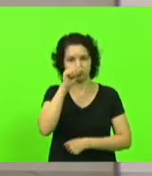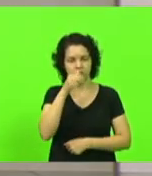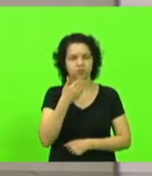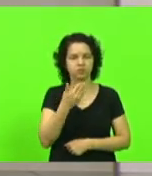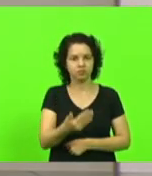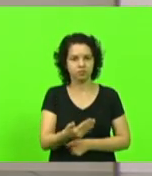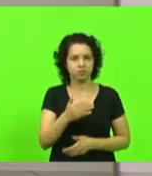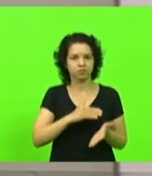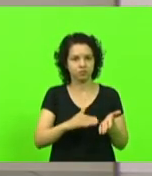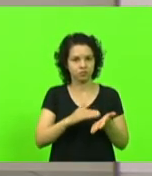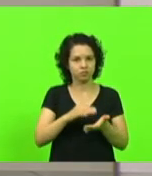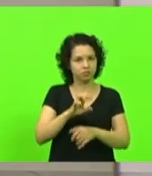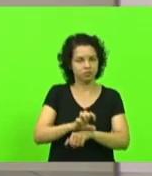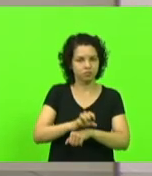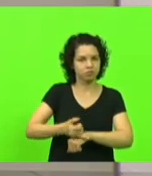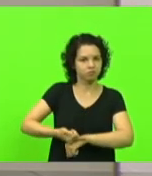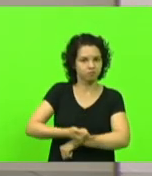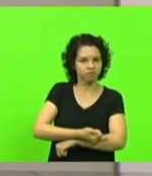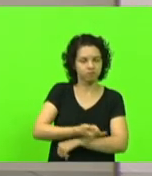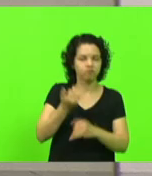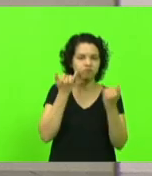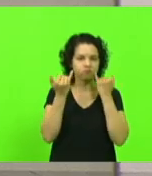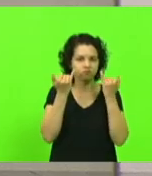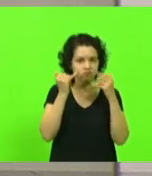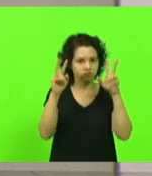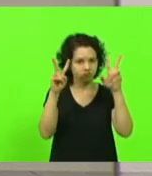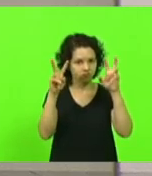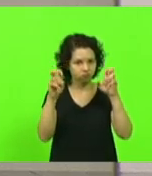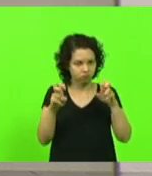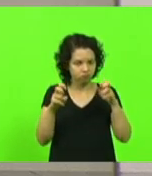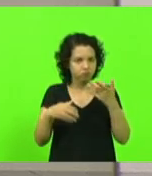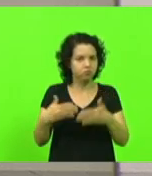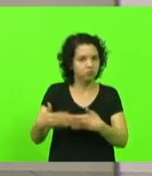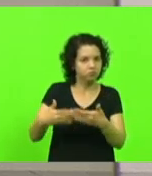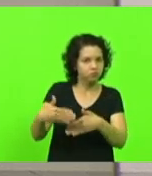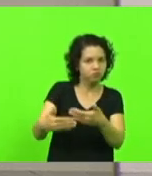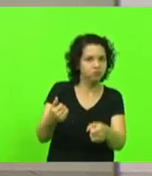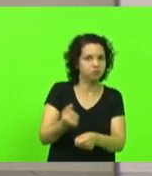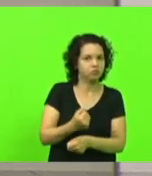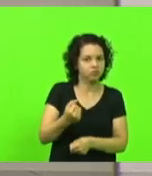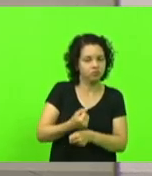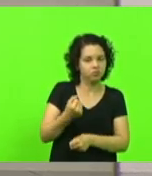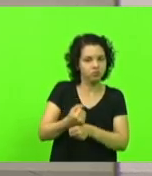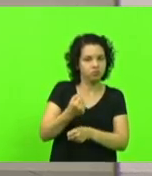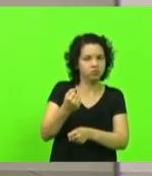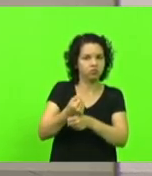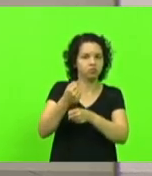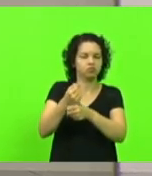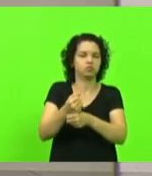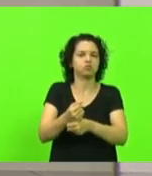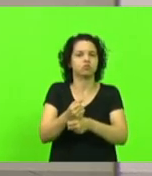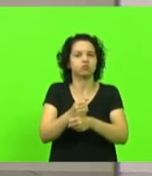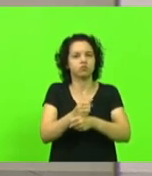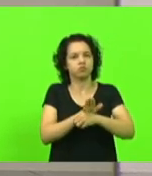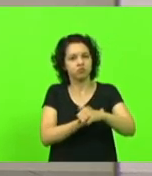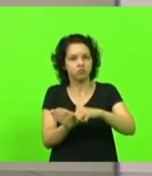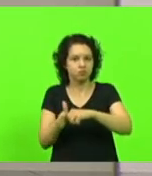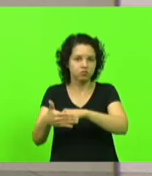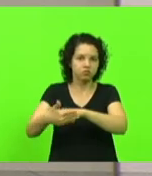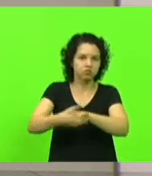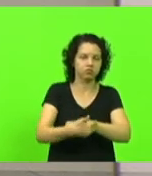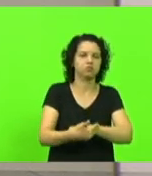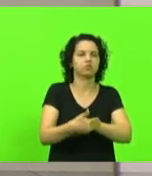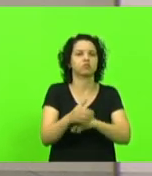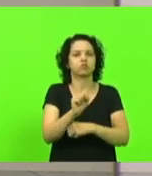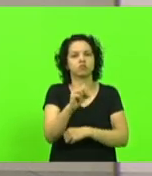Estado da Infraestrutura informações acerca do andamento atual da obra que prevê a construção de uma rotatória na SC 410,